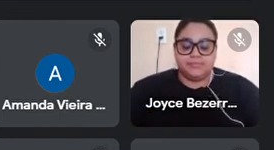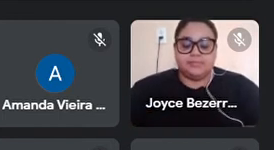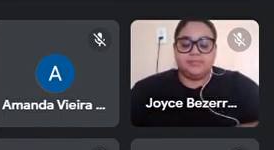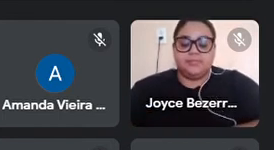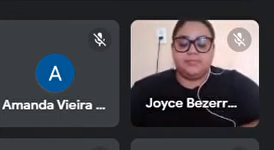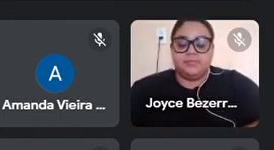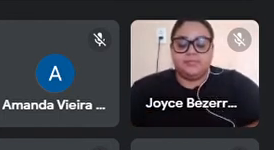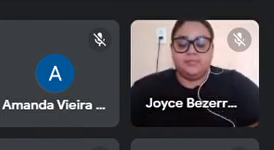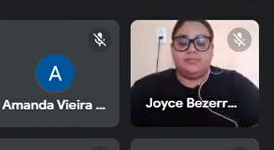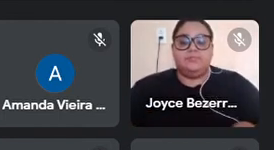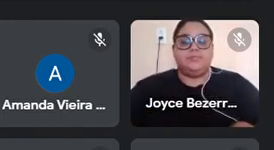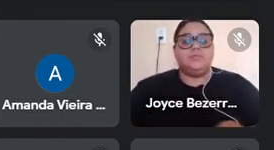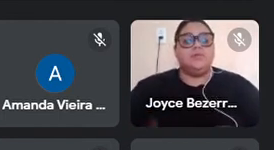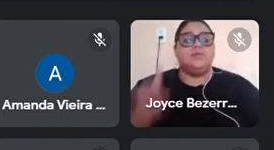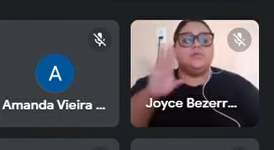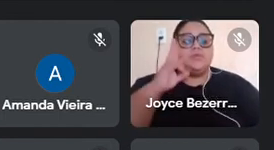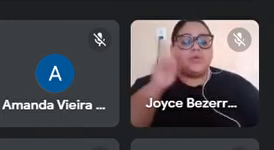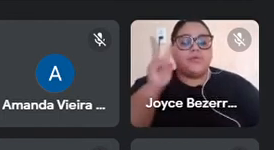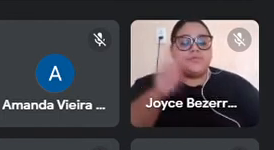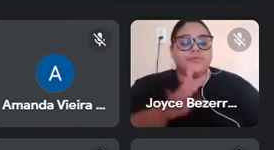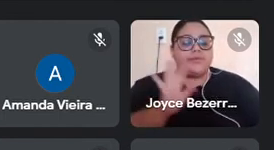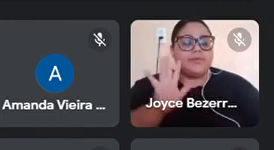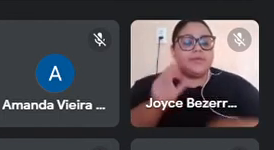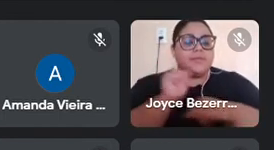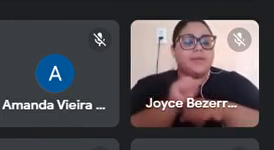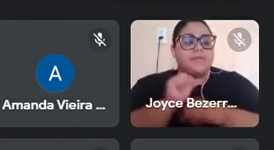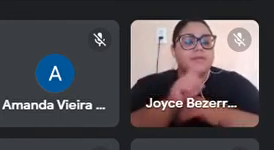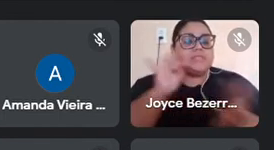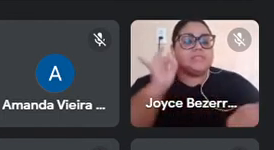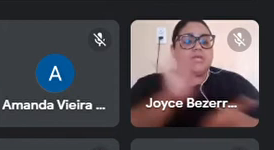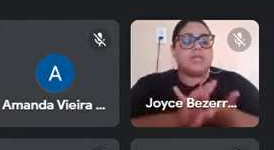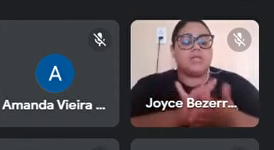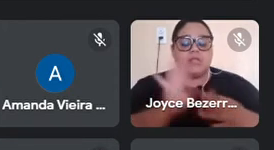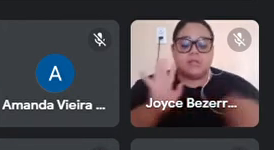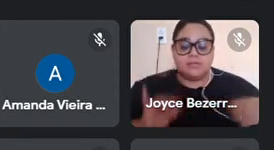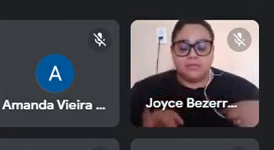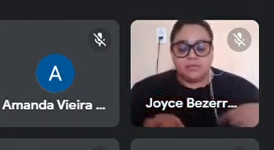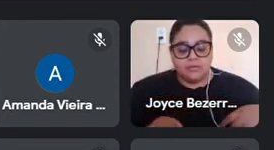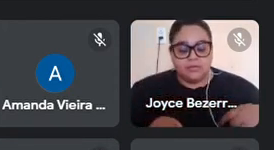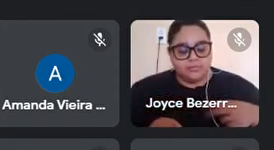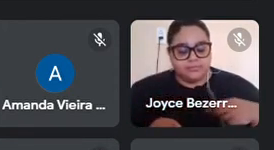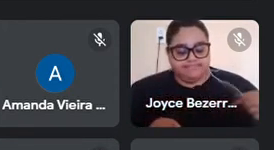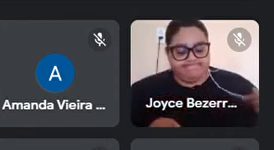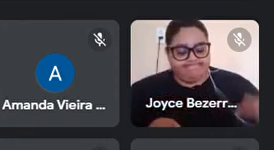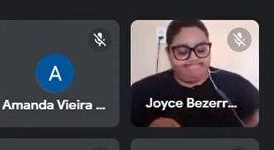Quero só olhar uma coisa aqui para eu ter certeza. É isso. É isso